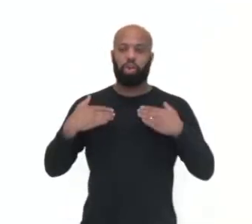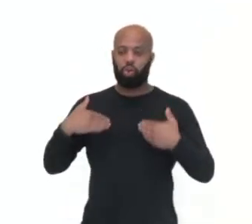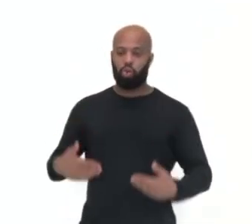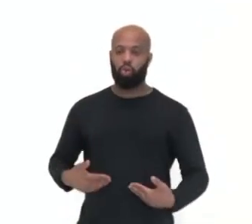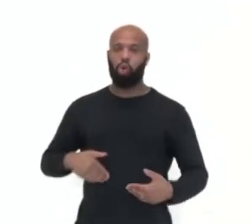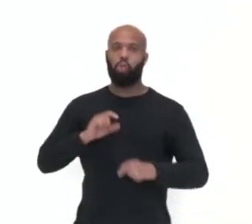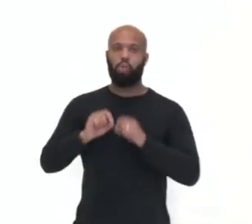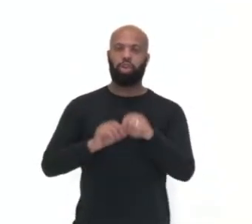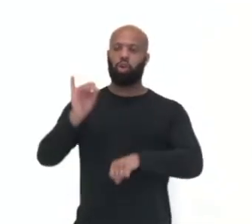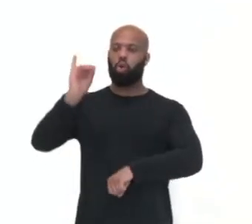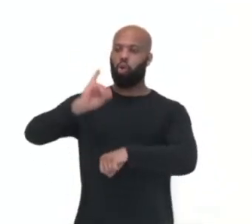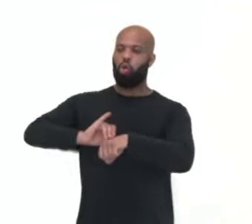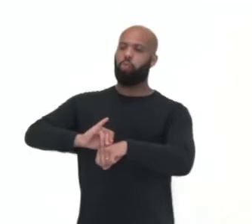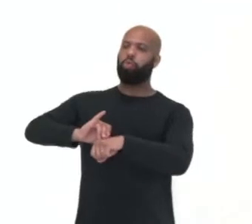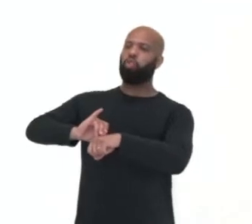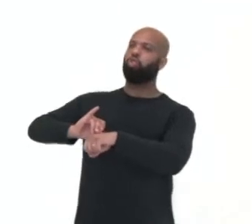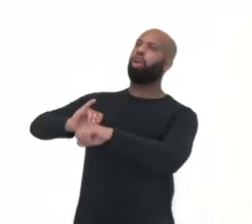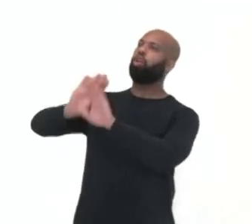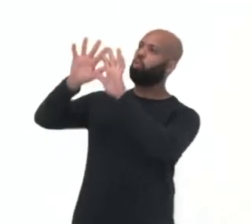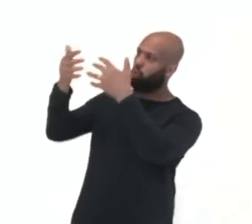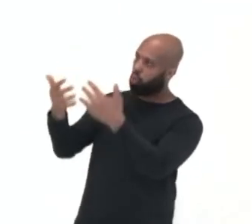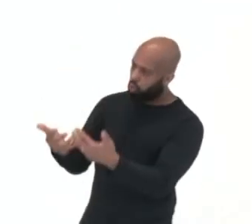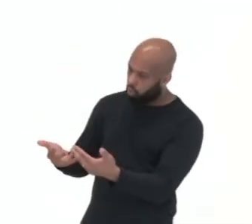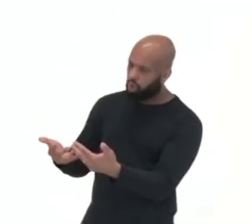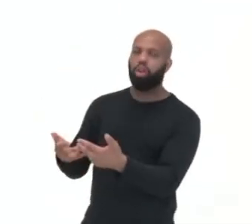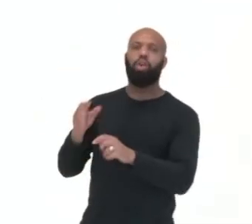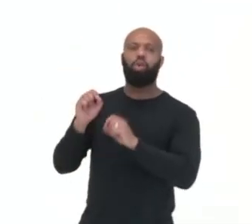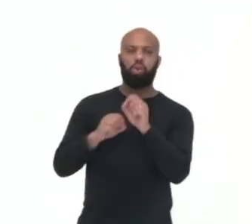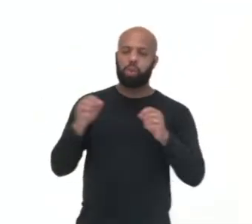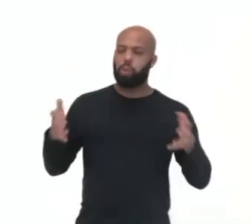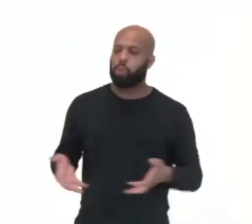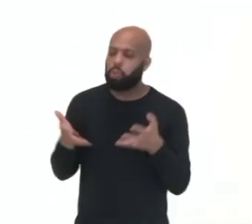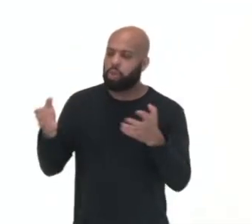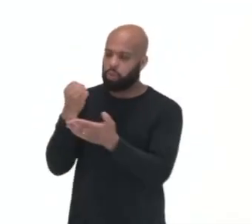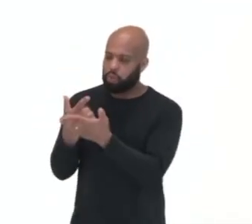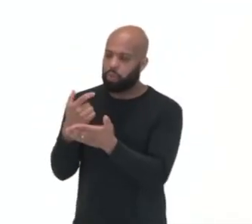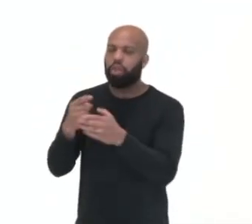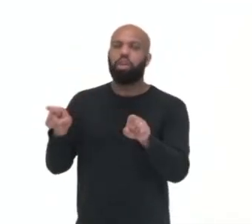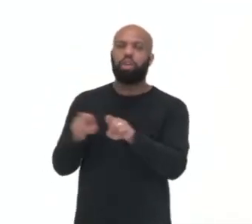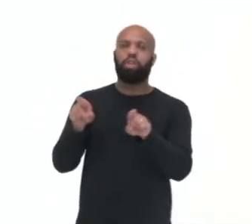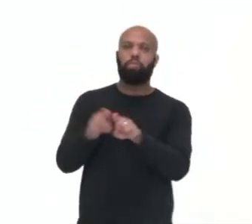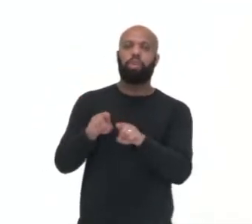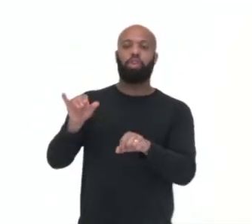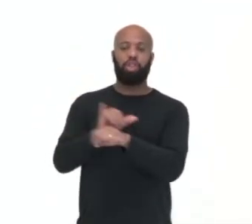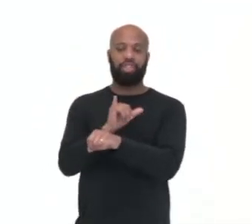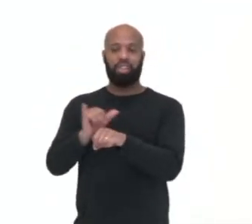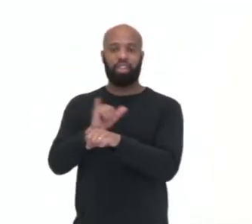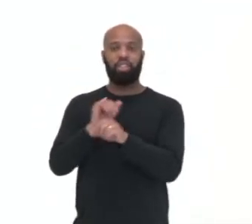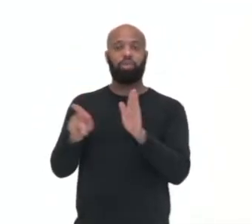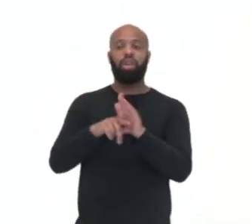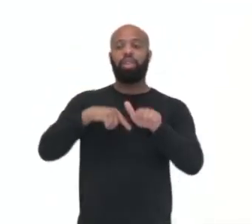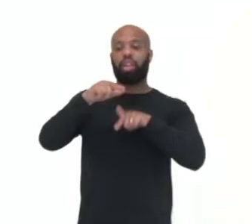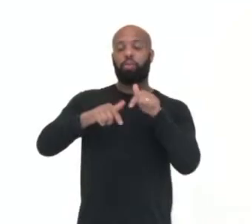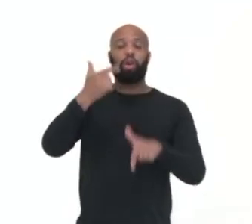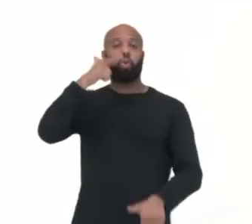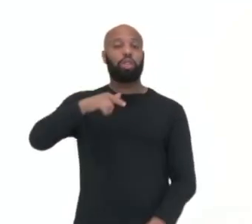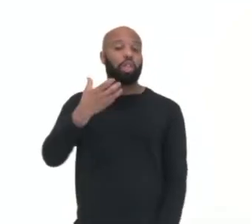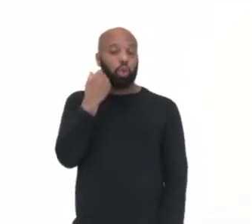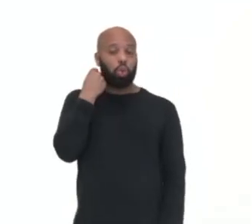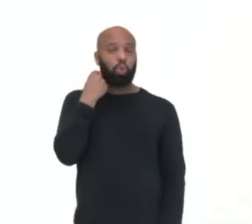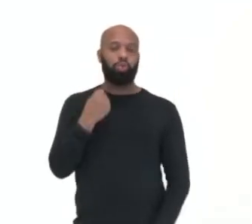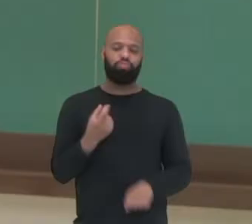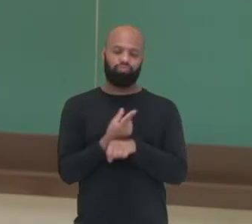como objeto, mercadoria, consumo, aparência, instrumento de trabalho para gerar lucro ou capital